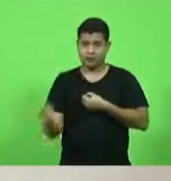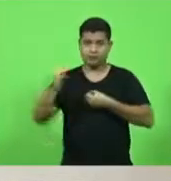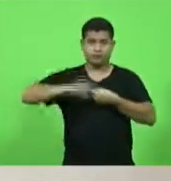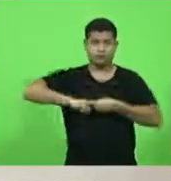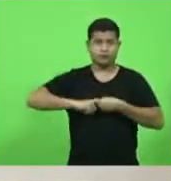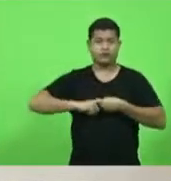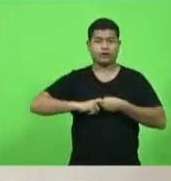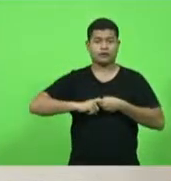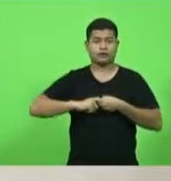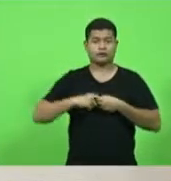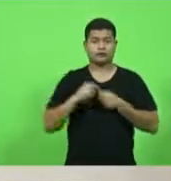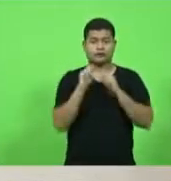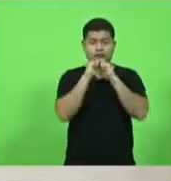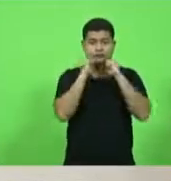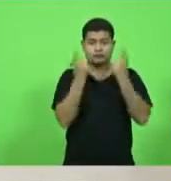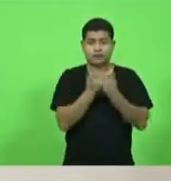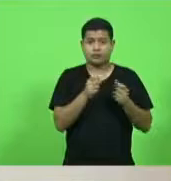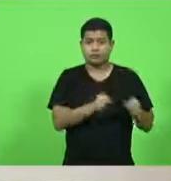Assembleia Legislativa do Poder Executivo Estadual.